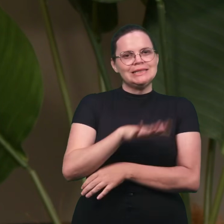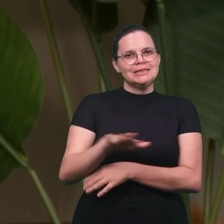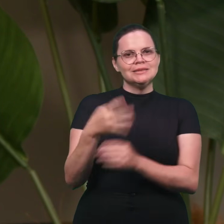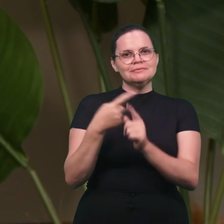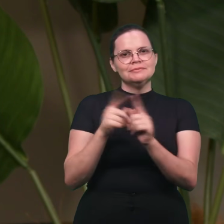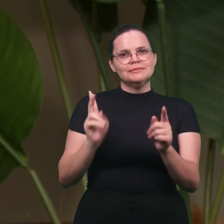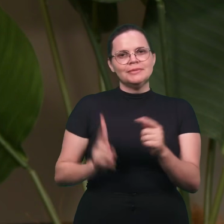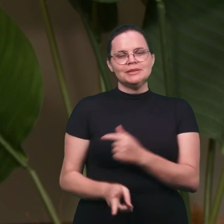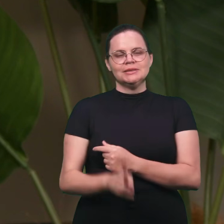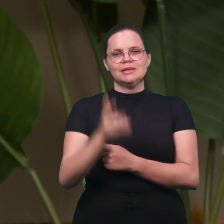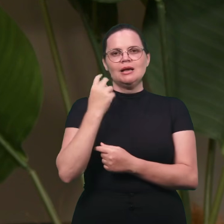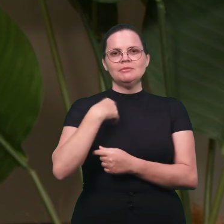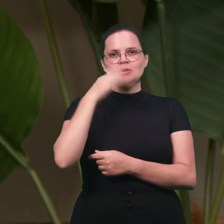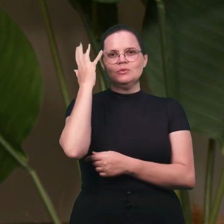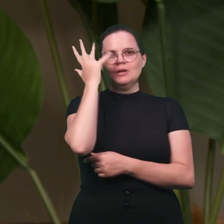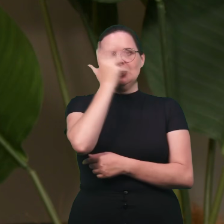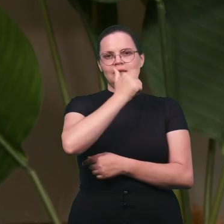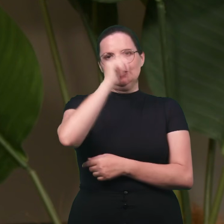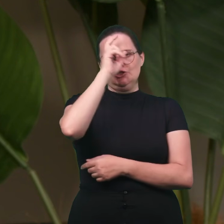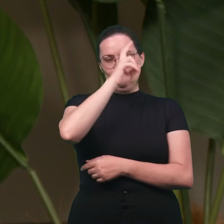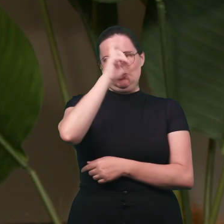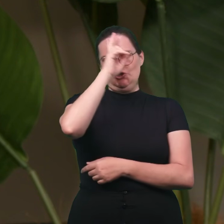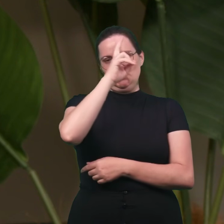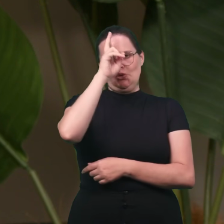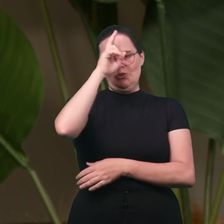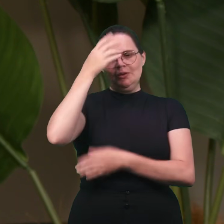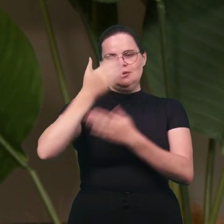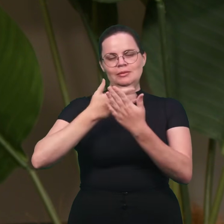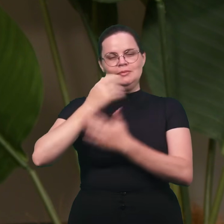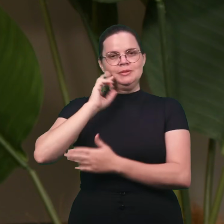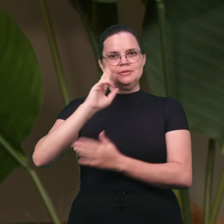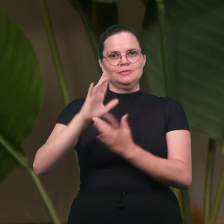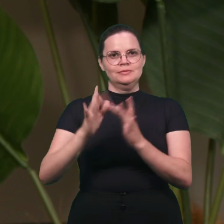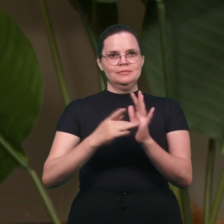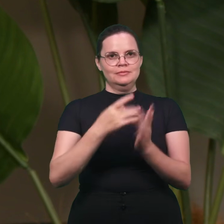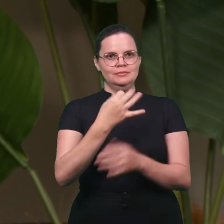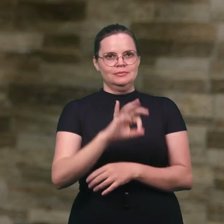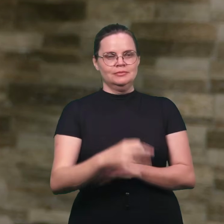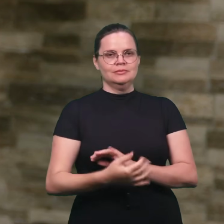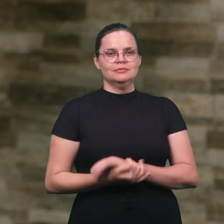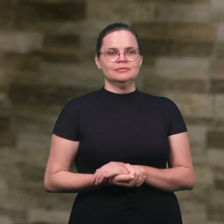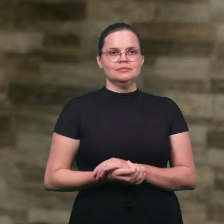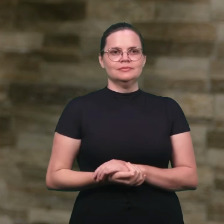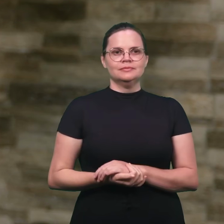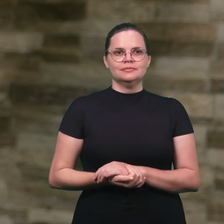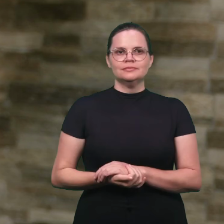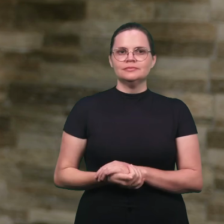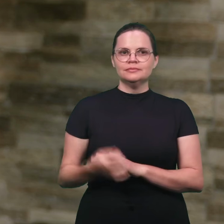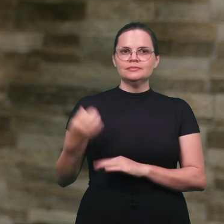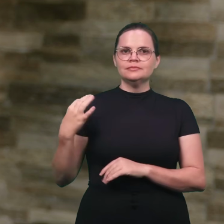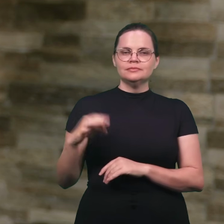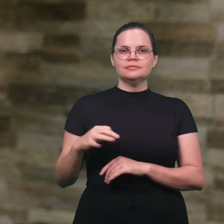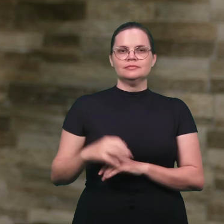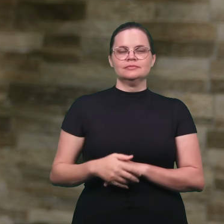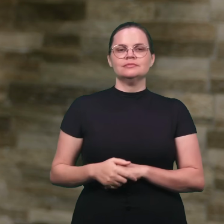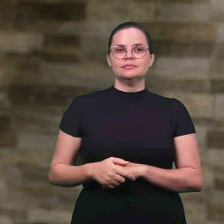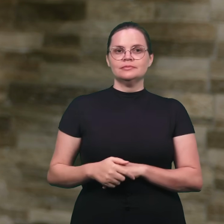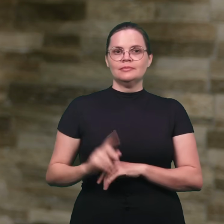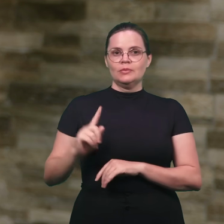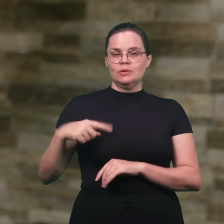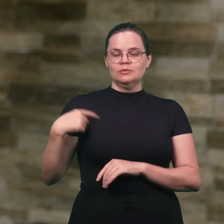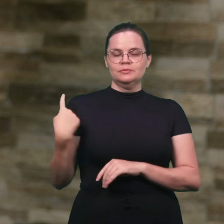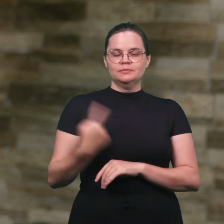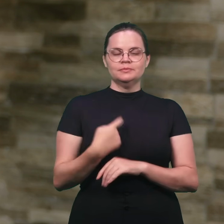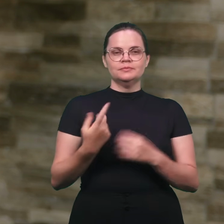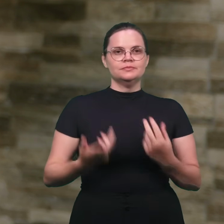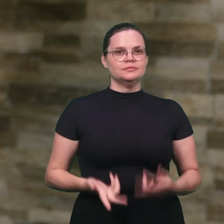com uma linda história de vida na presença do Senhor, né, pastor Arley? É isso mesmo. E quando nós